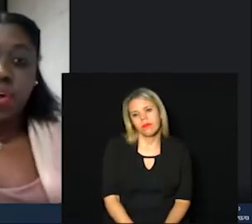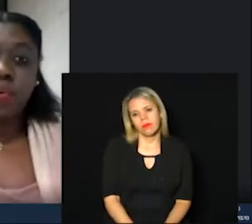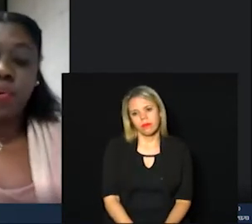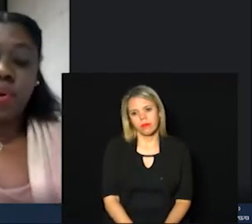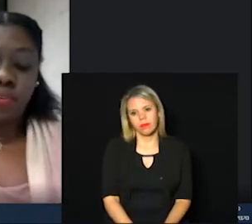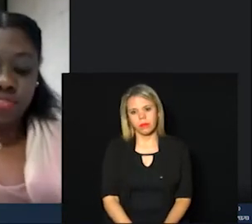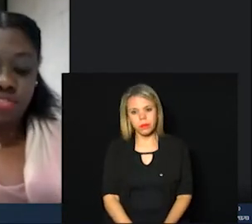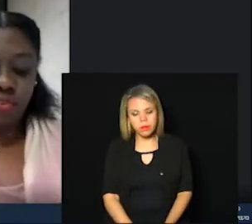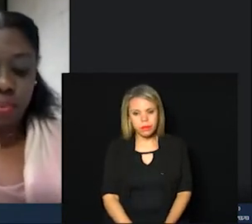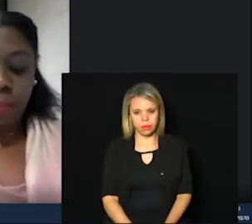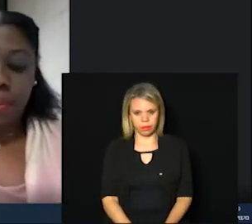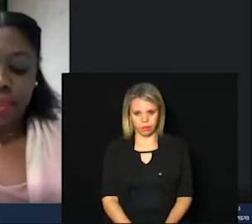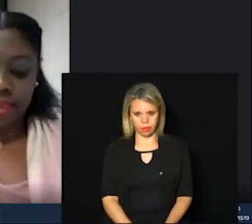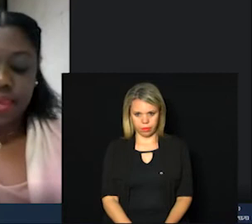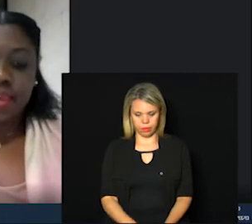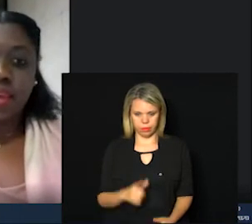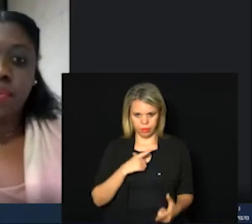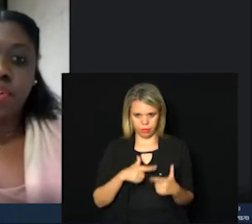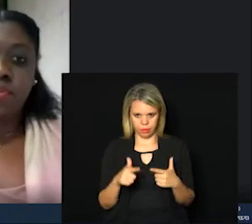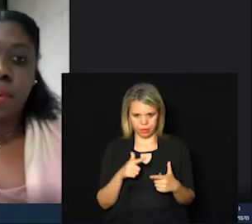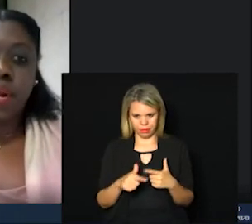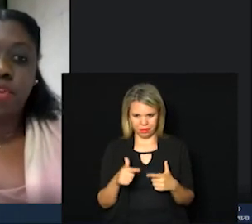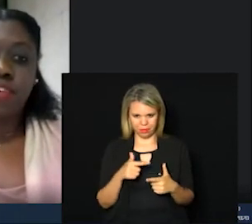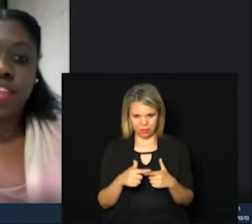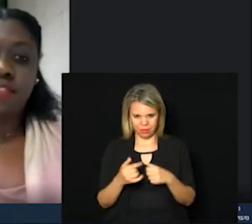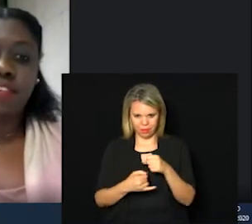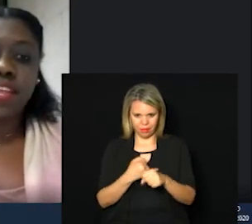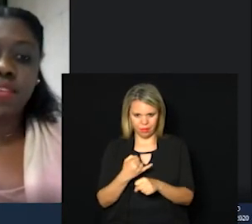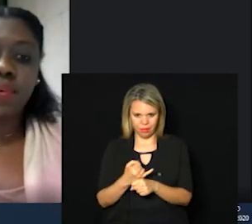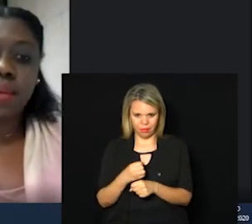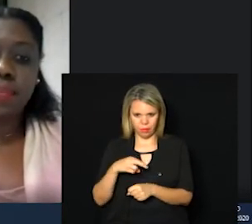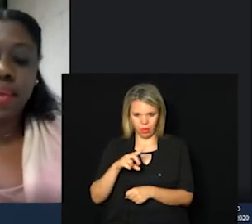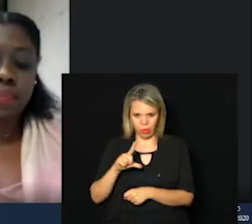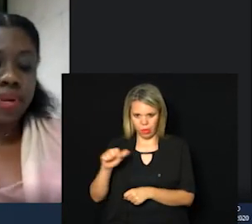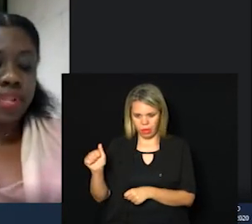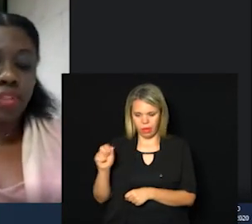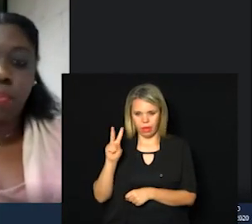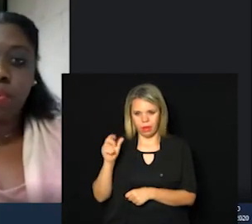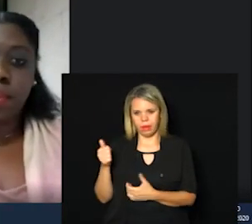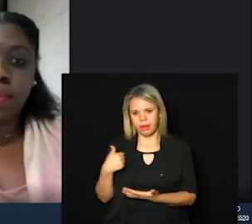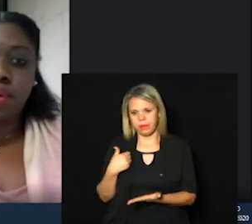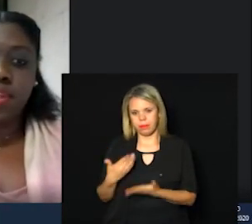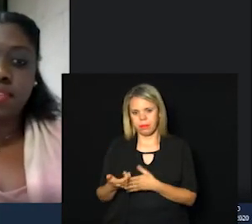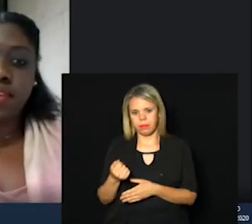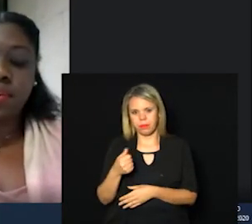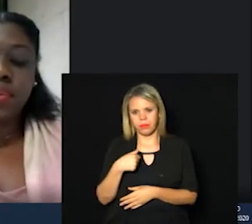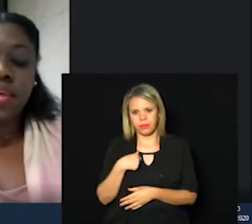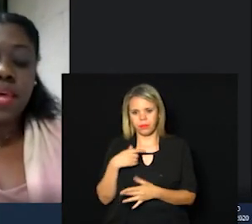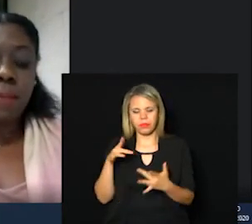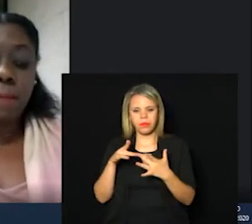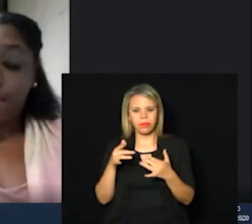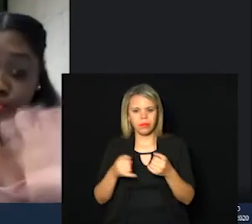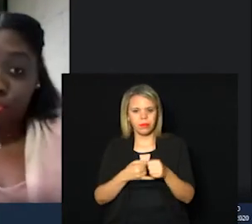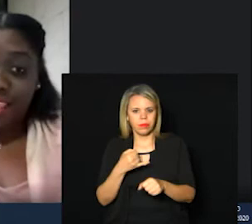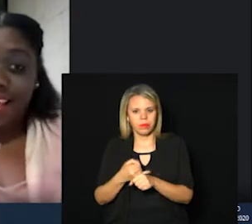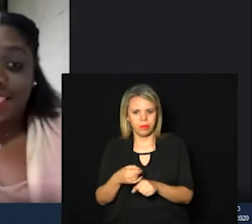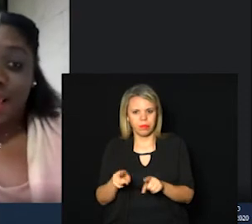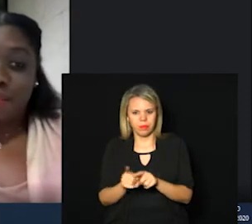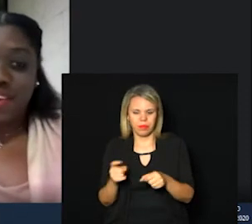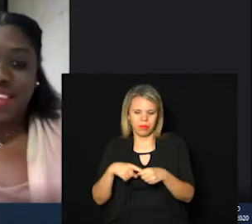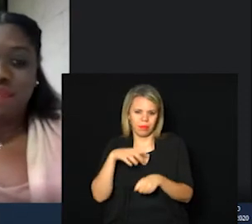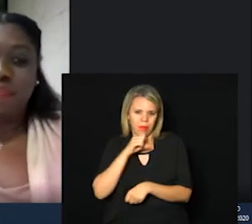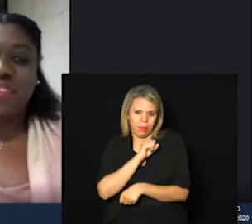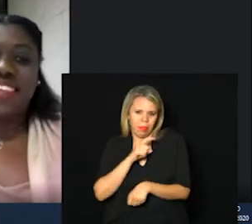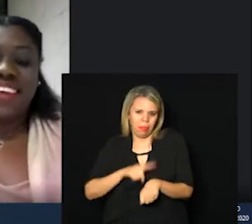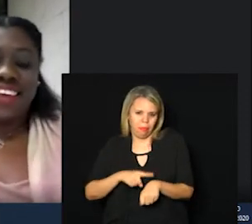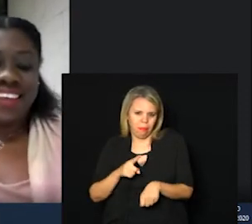Bom, eu tive um probleminha aqui, enquanto a Marlova estava falando, eu acabei perdendo um pouco da minha conexão, mas voltei a tempo